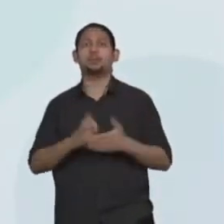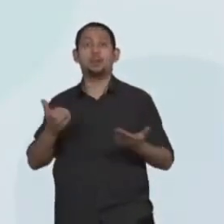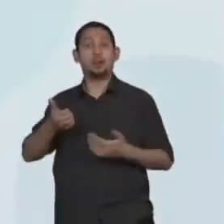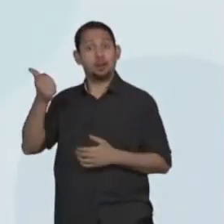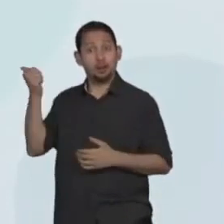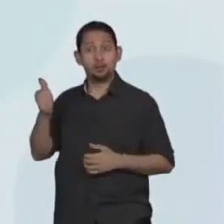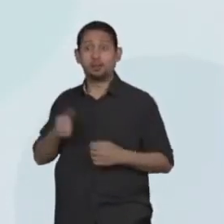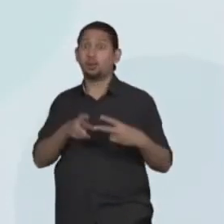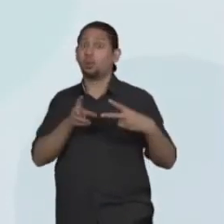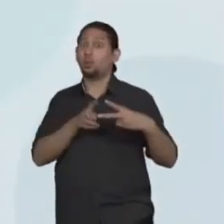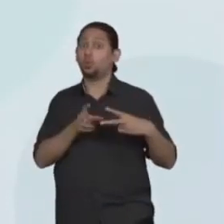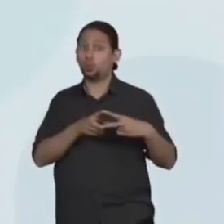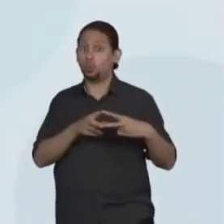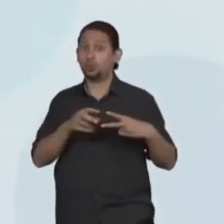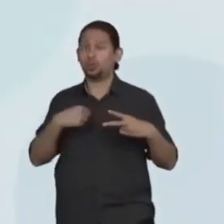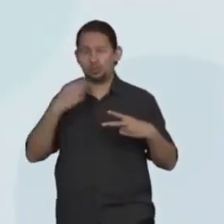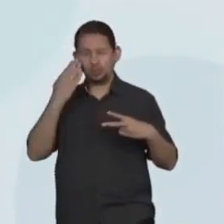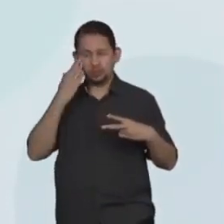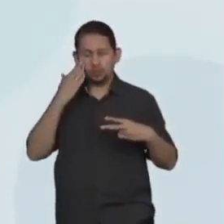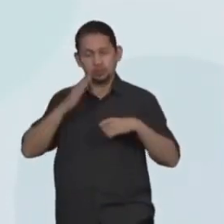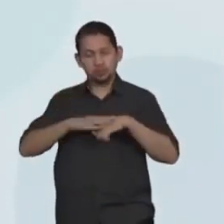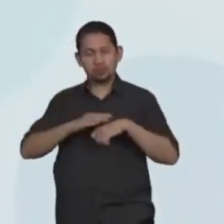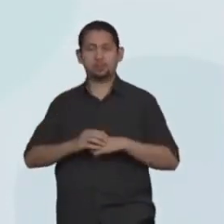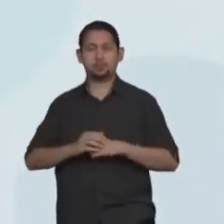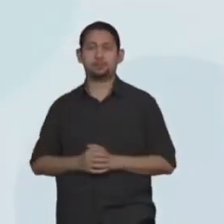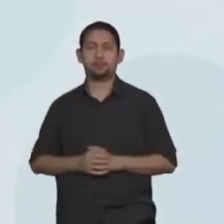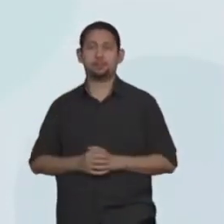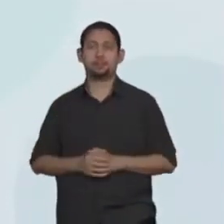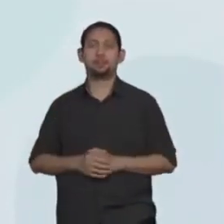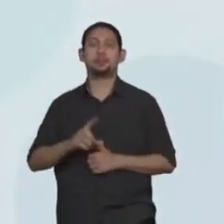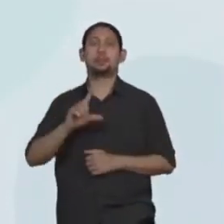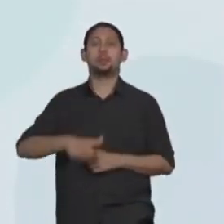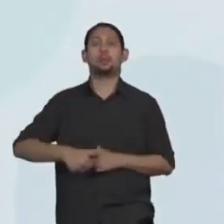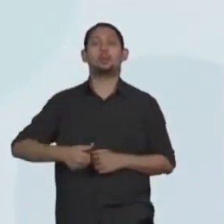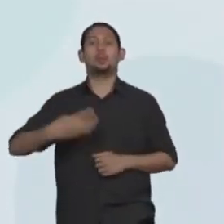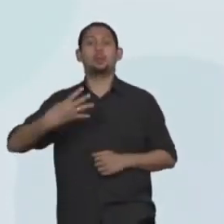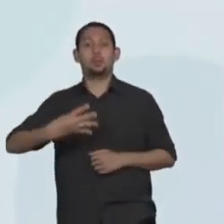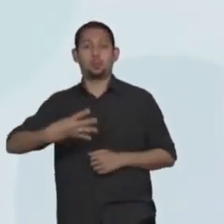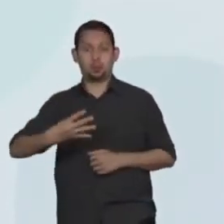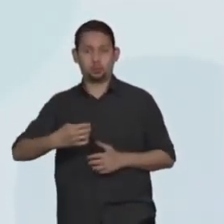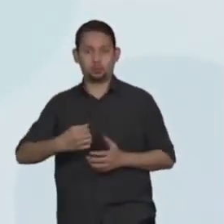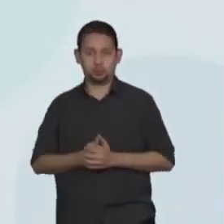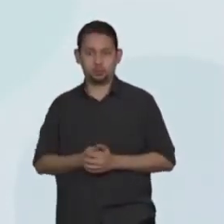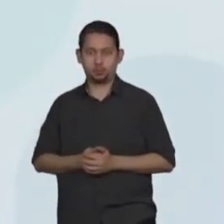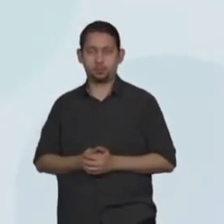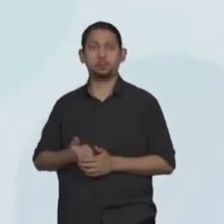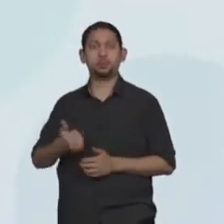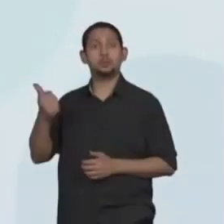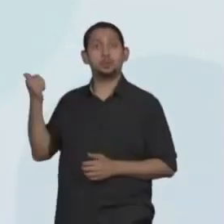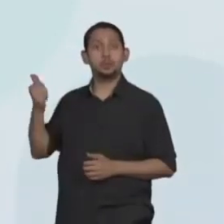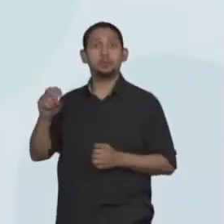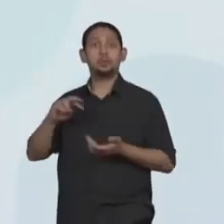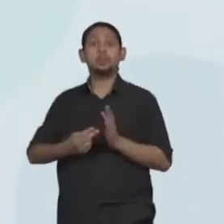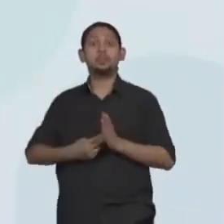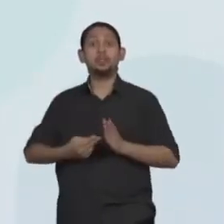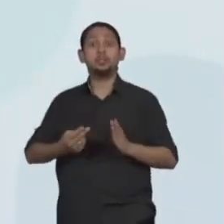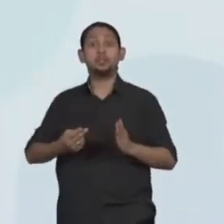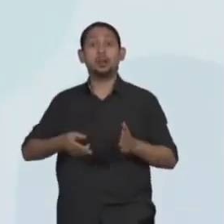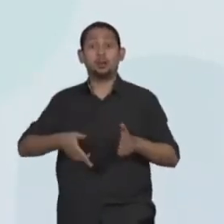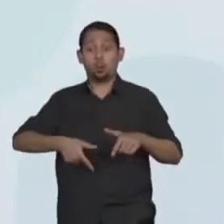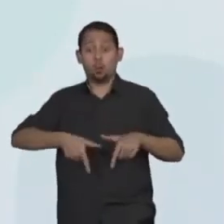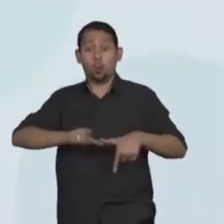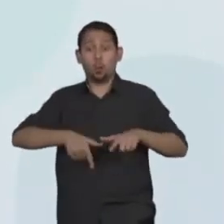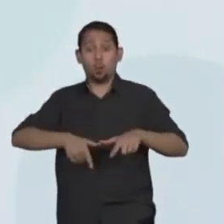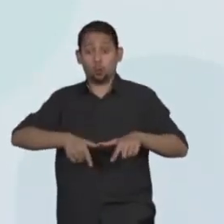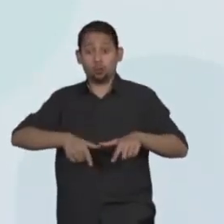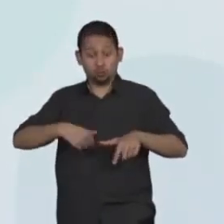são 2 peças dessa que nós vamos precisar. O quarto passo, passo 4, vamos lá. São os pés do robô agora.